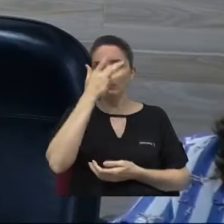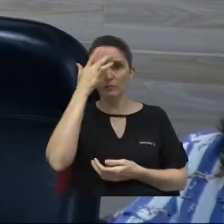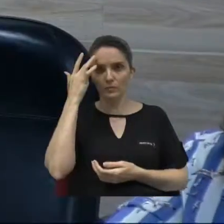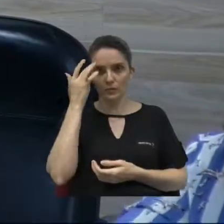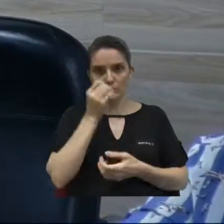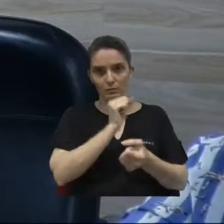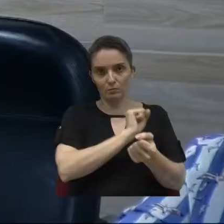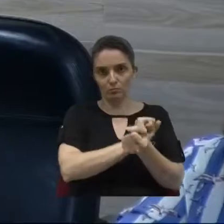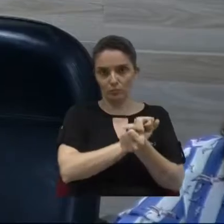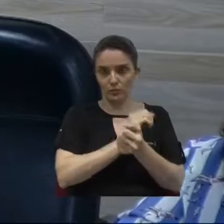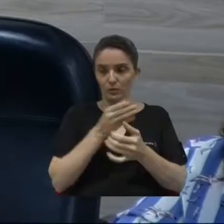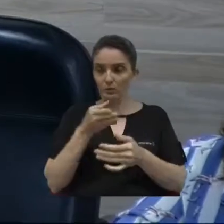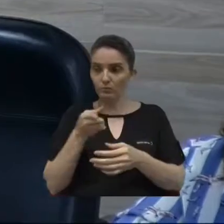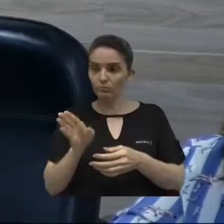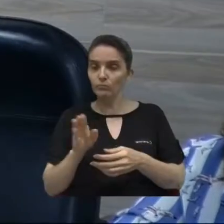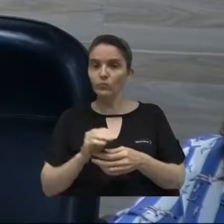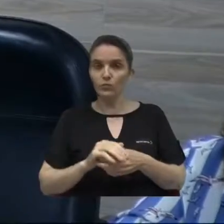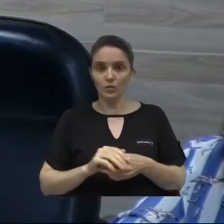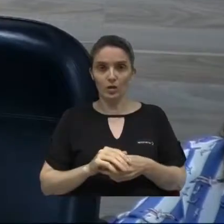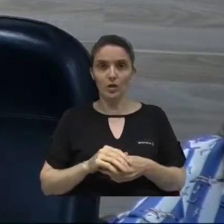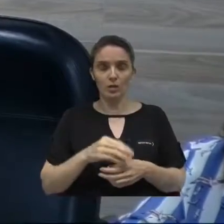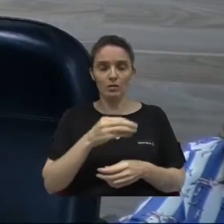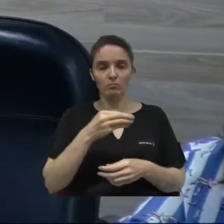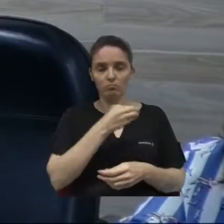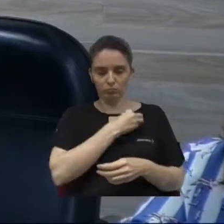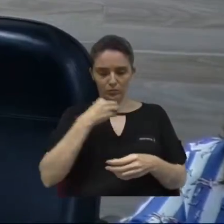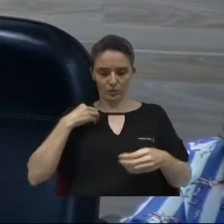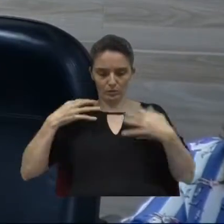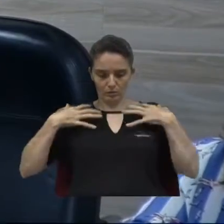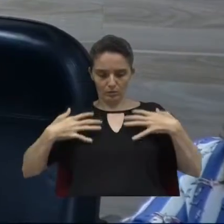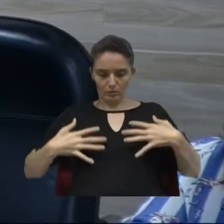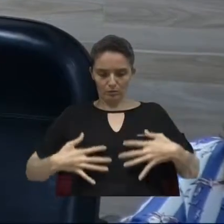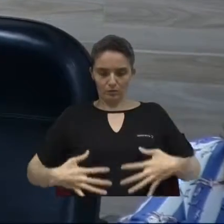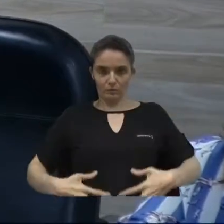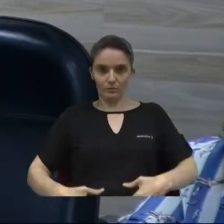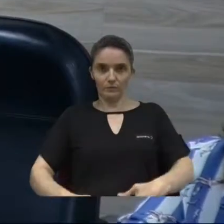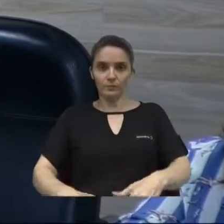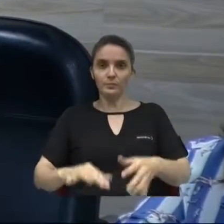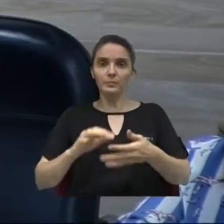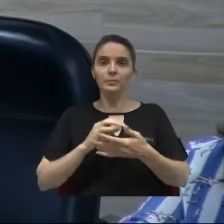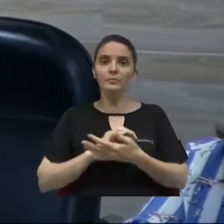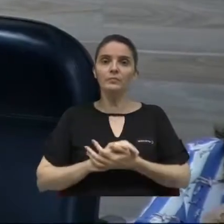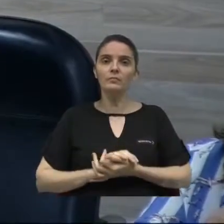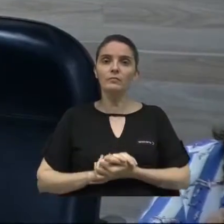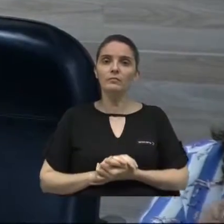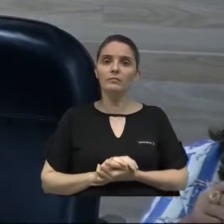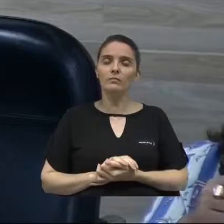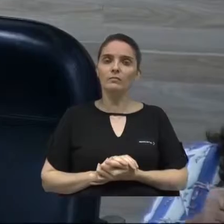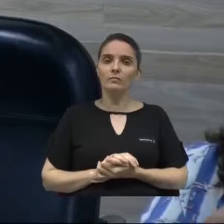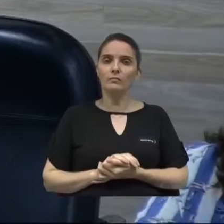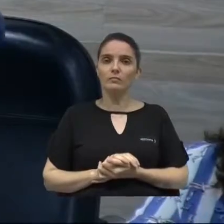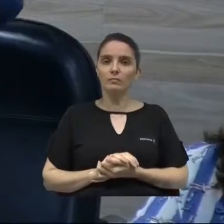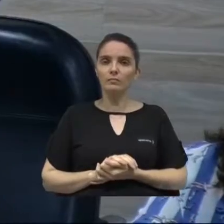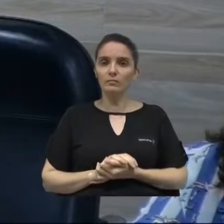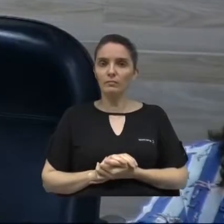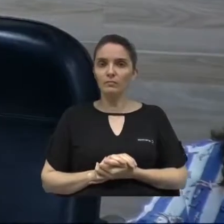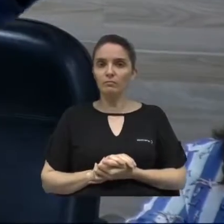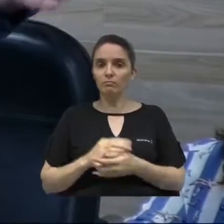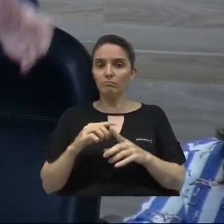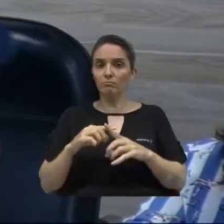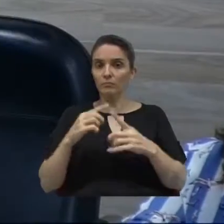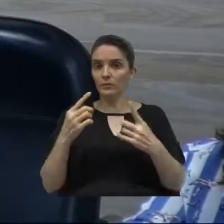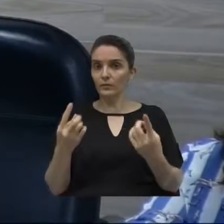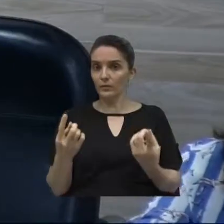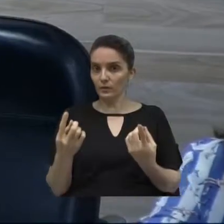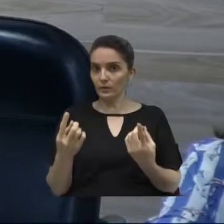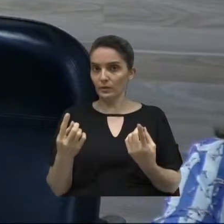corpo de delito ali, fazer o exame físico, e isso, querendo ou não, acaba colocando em risco também